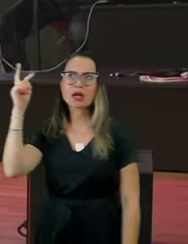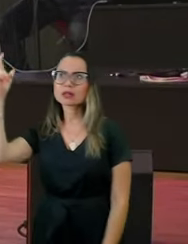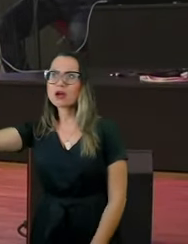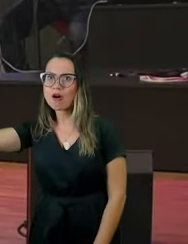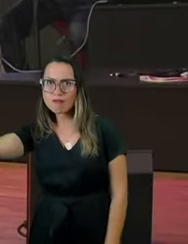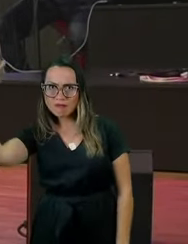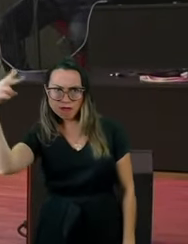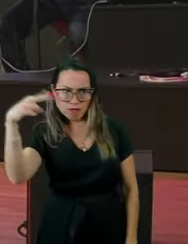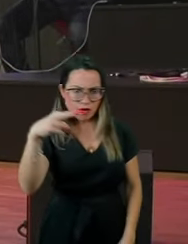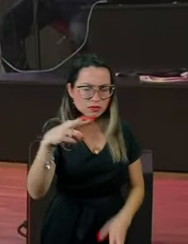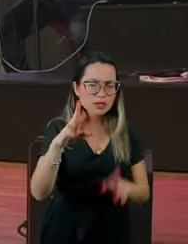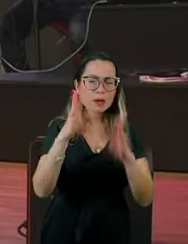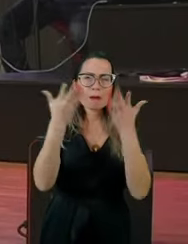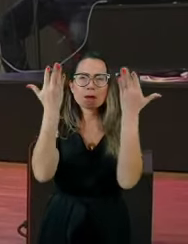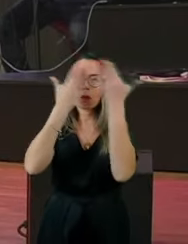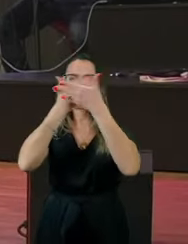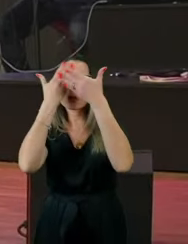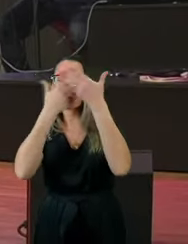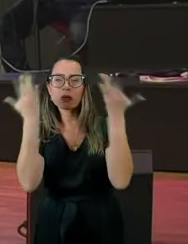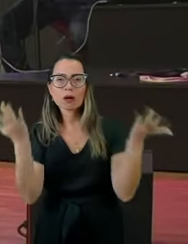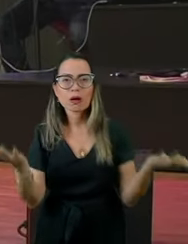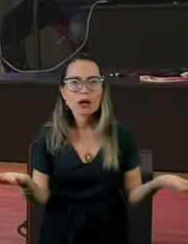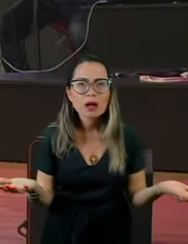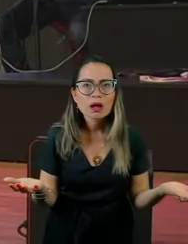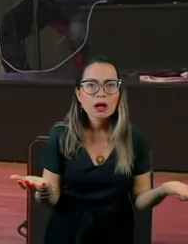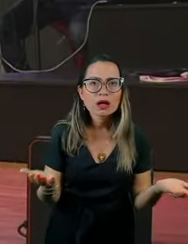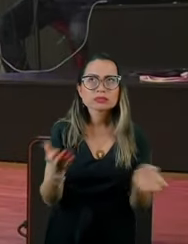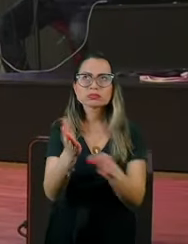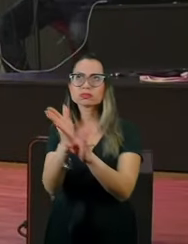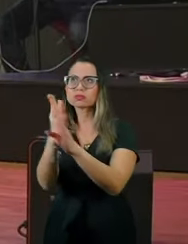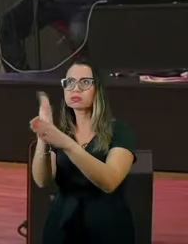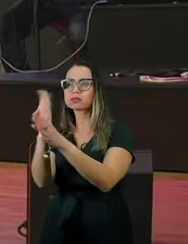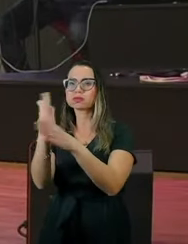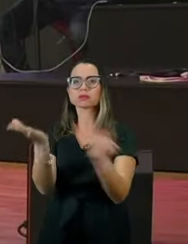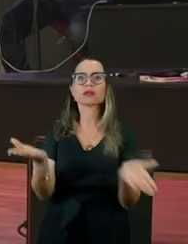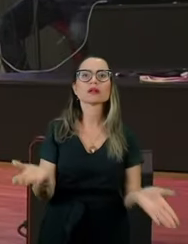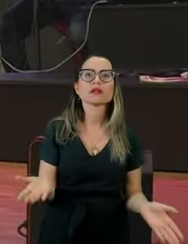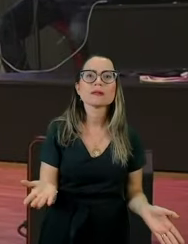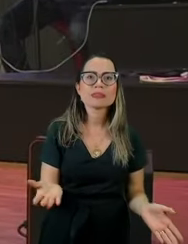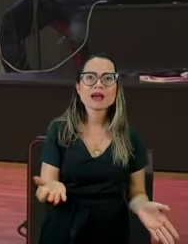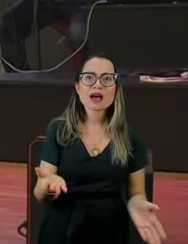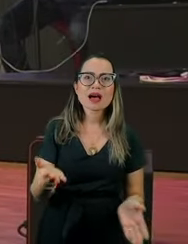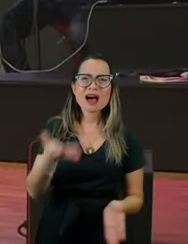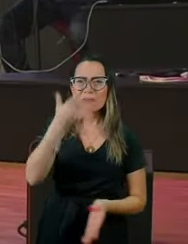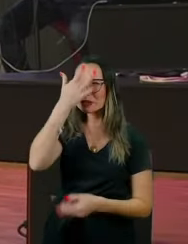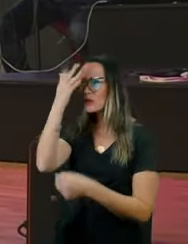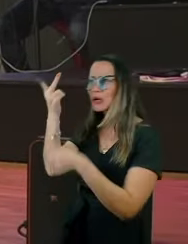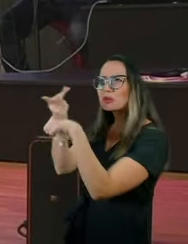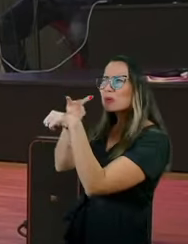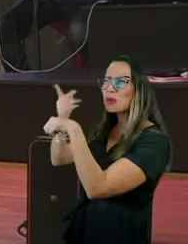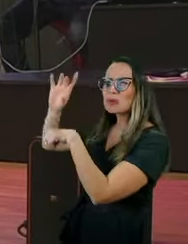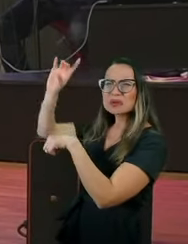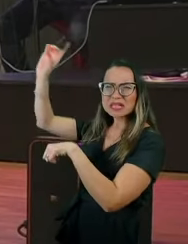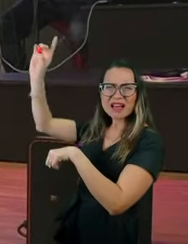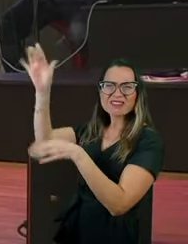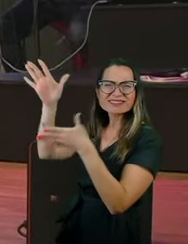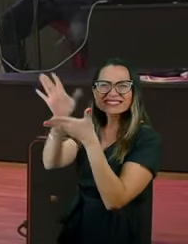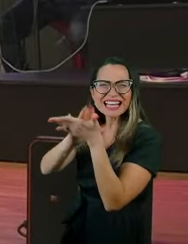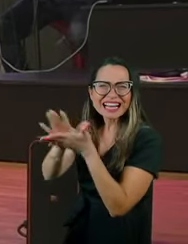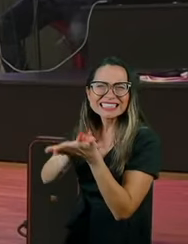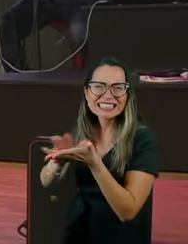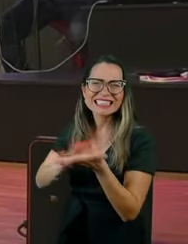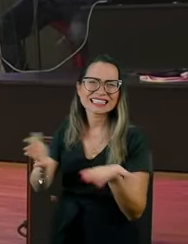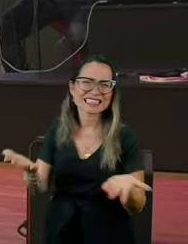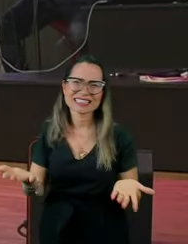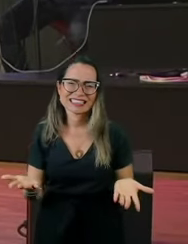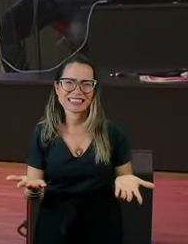Deus fala. Não fica procurando. Tem gente que não busca, ele quer um guru. Cuidado com os gurus. Cuidado que você pode